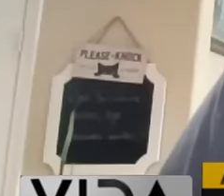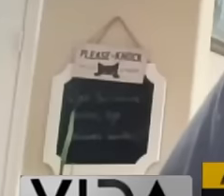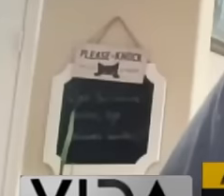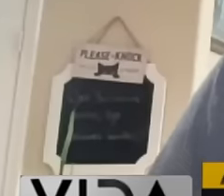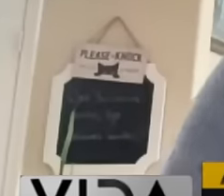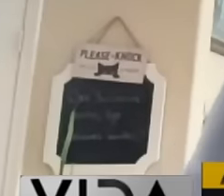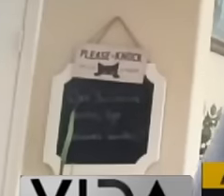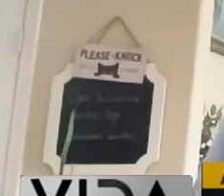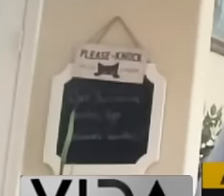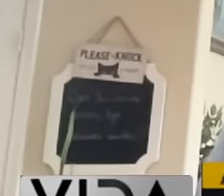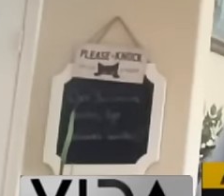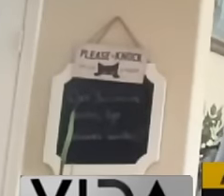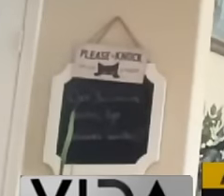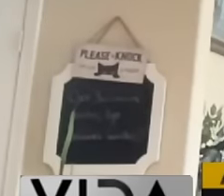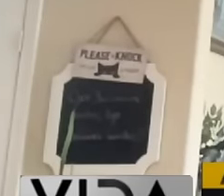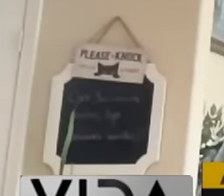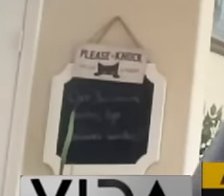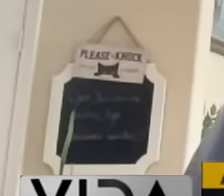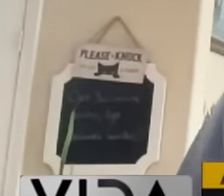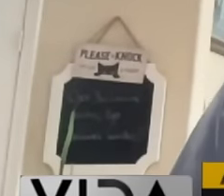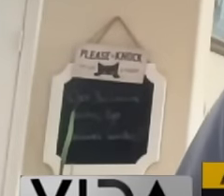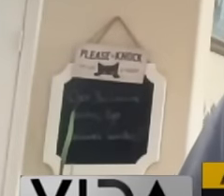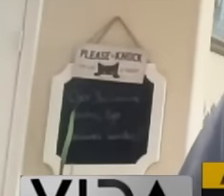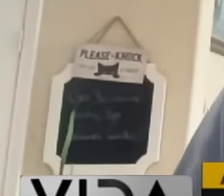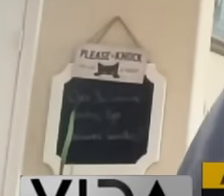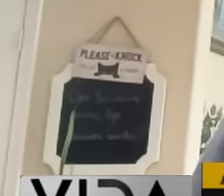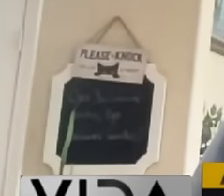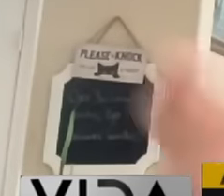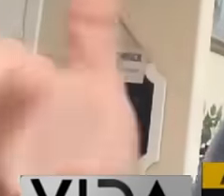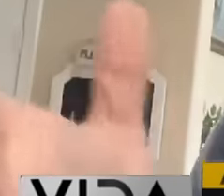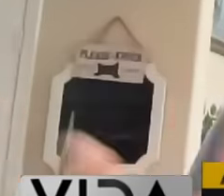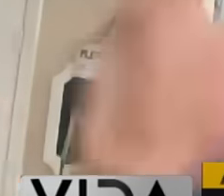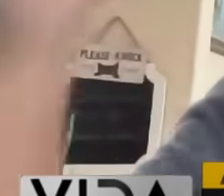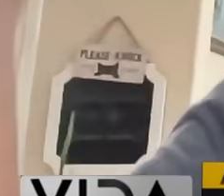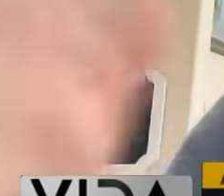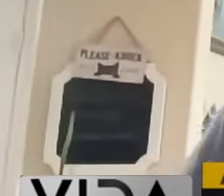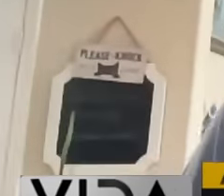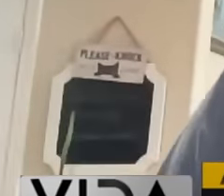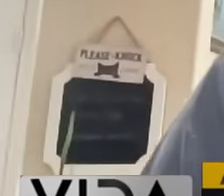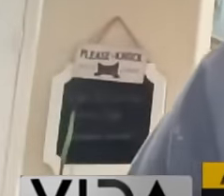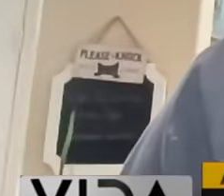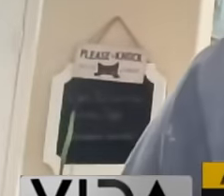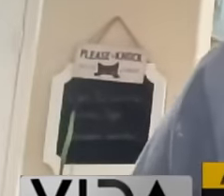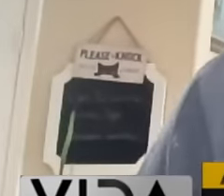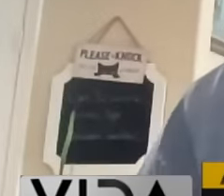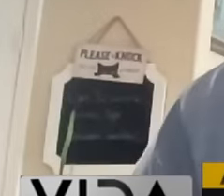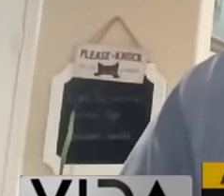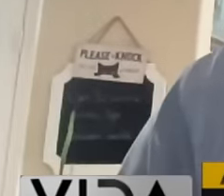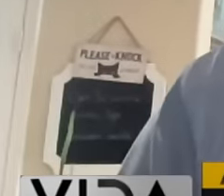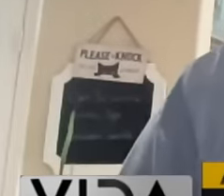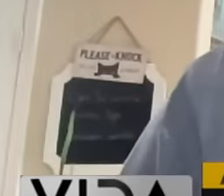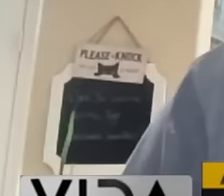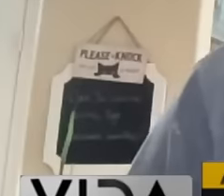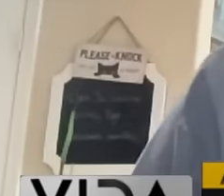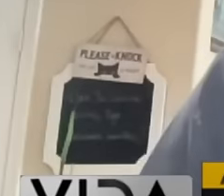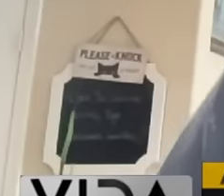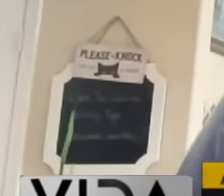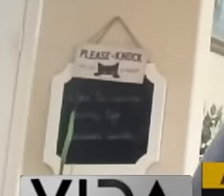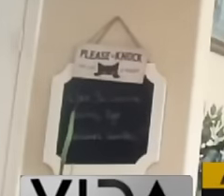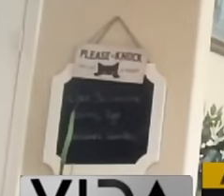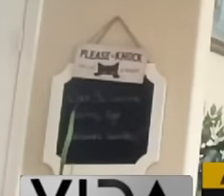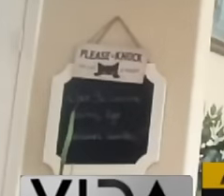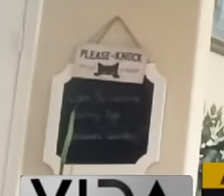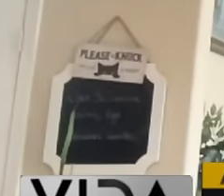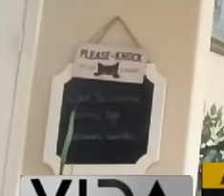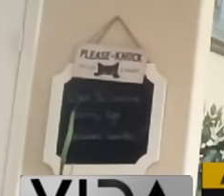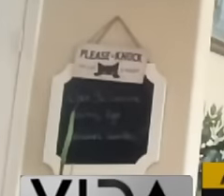detido? O cara jornalista. Maduro, ele veio para o Brasil e ninguém falou nada. Né? O Maduro, você sabe que ele é